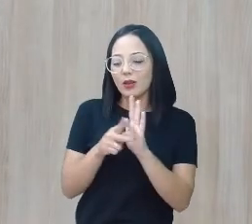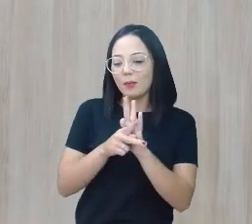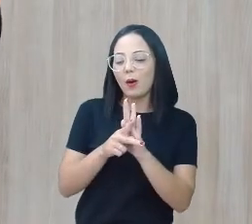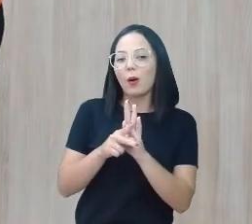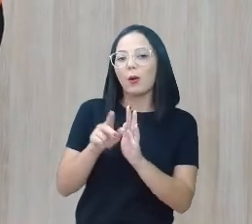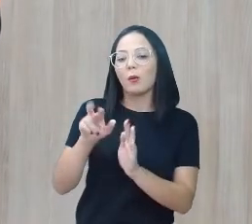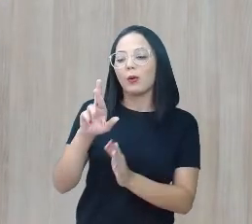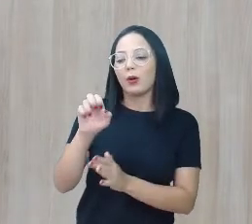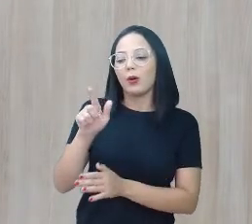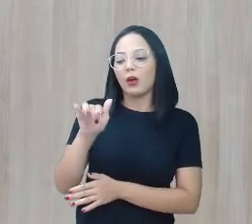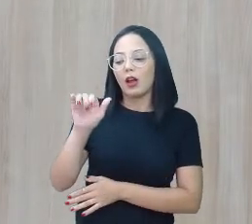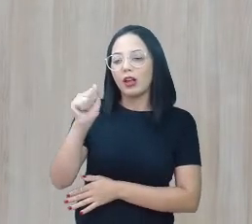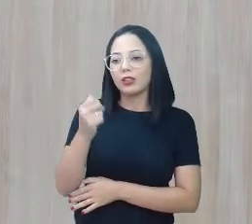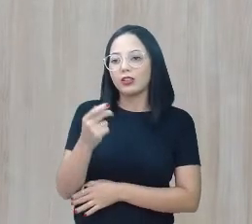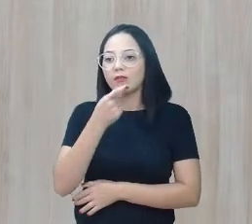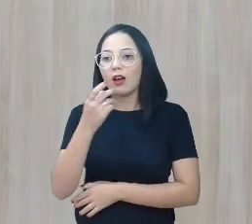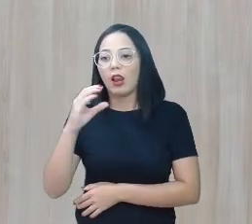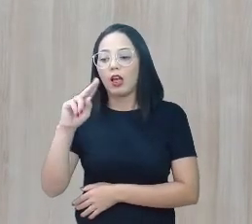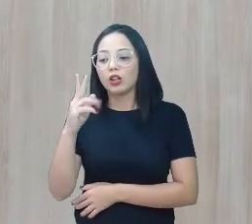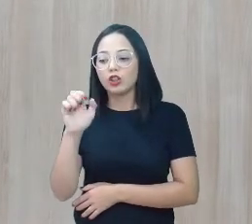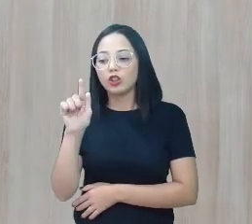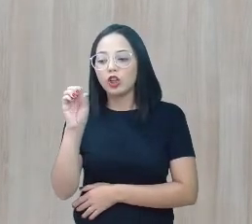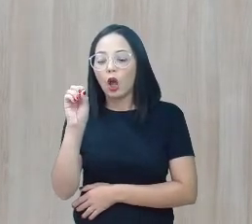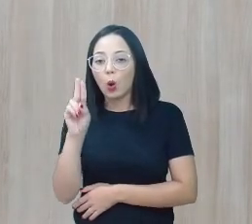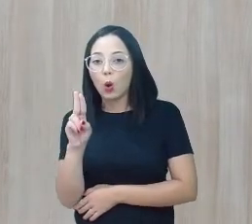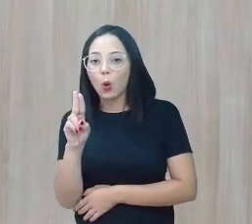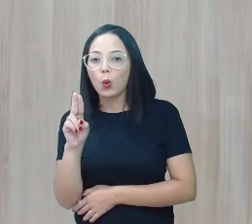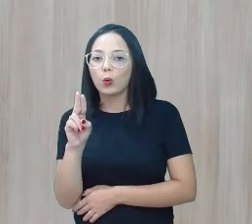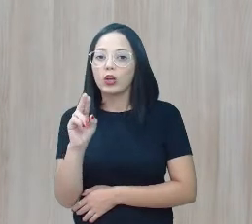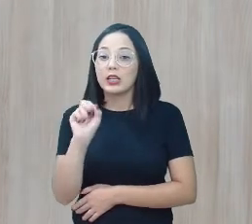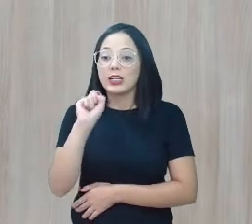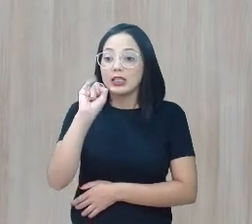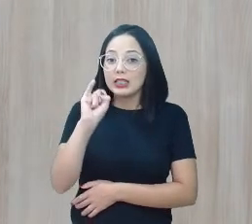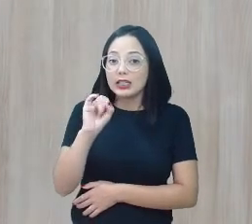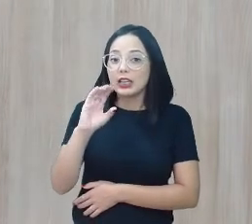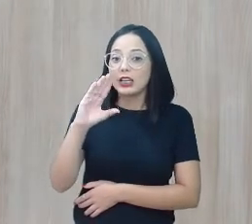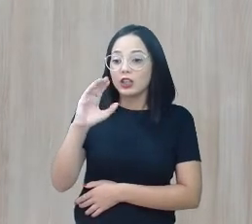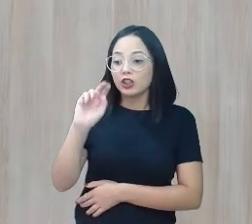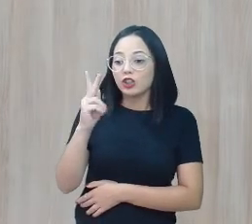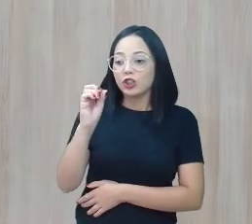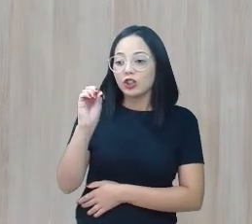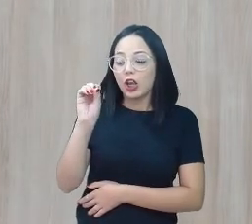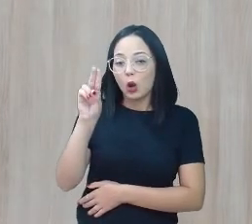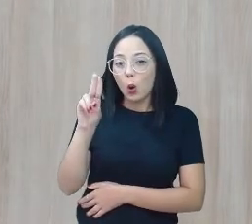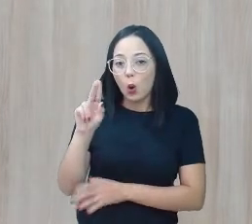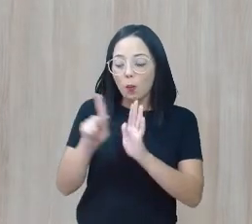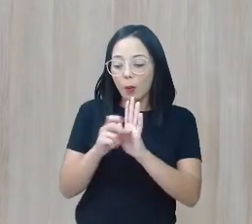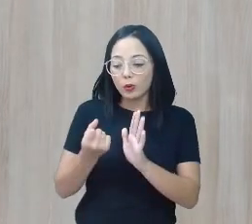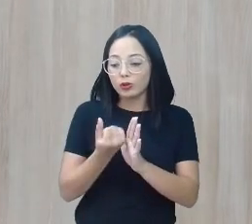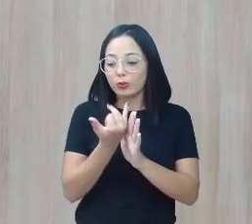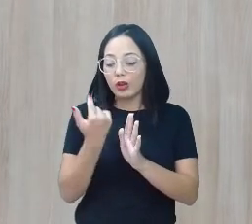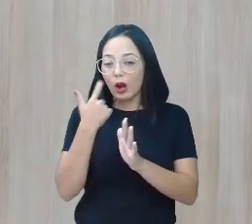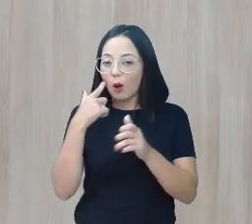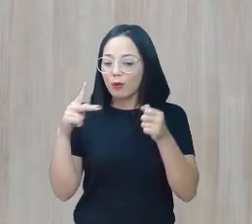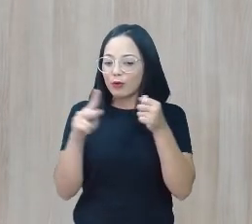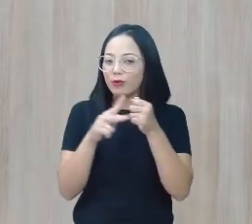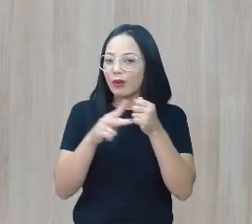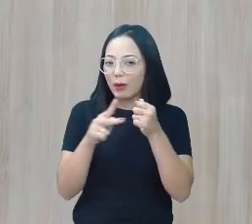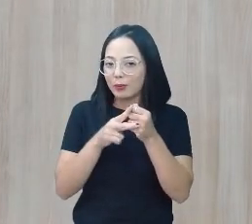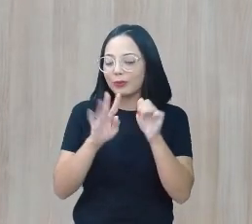regência. Vejam, chegou os livros. Se chegou, os livros estão no plural, olha o verbo,